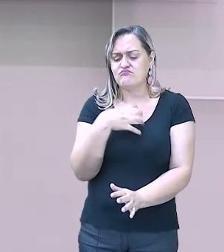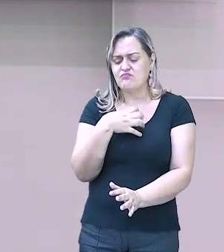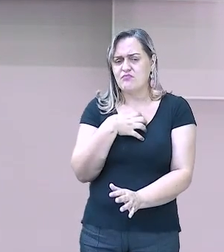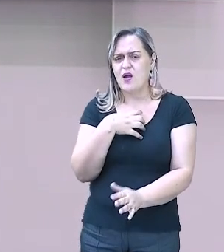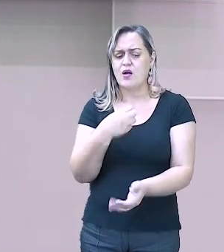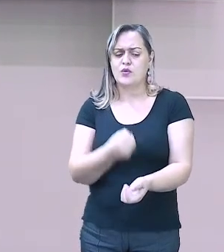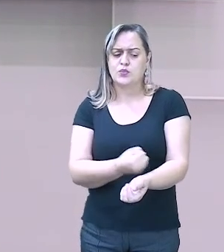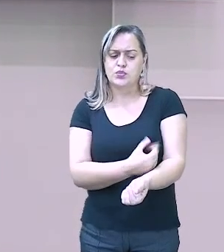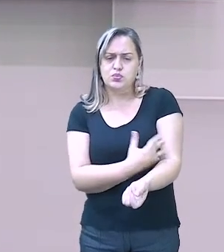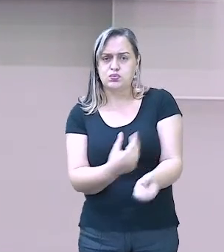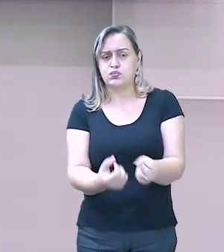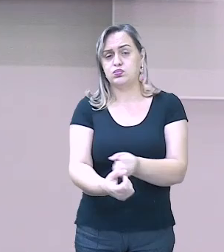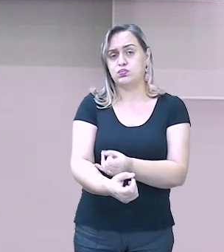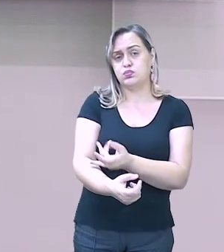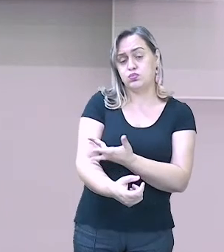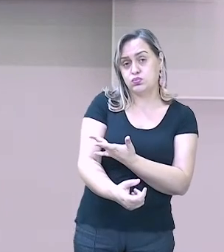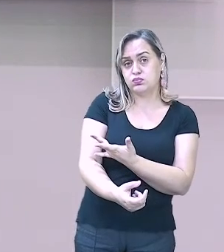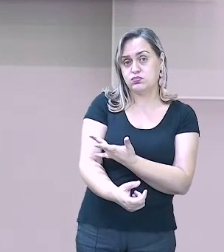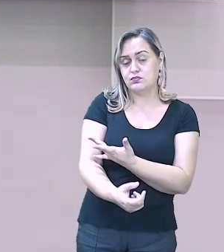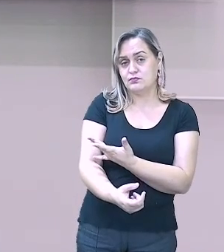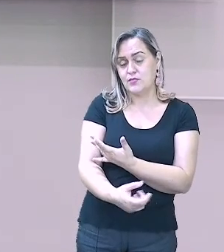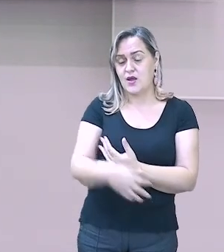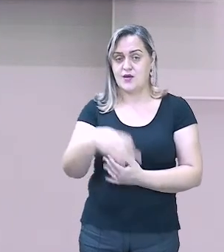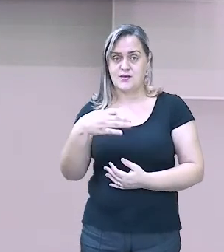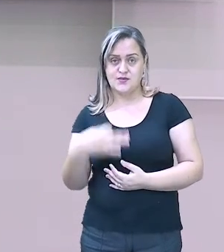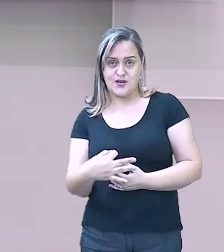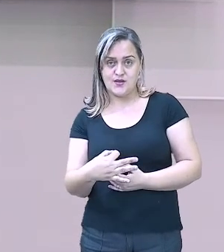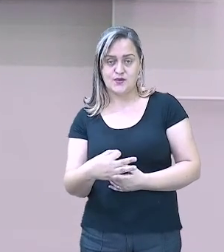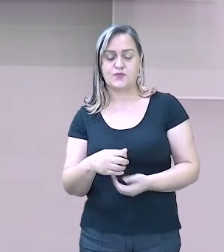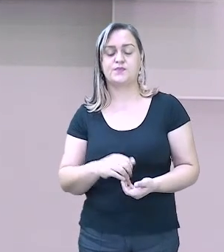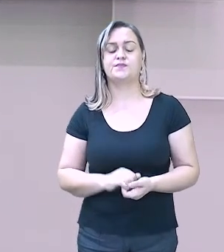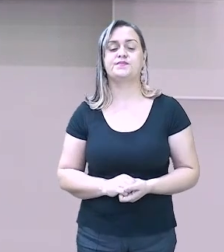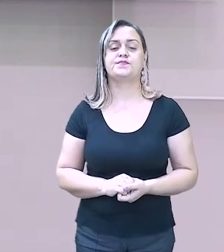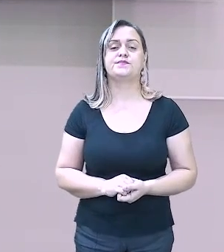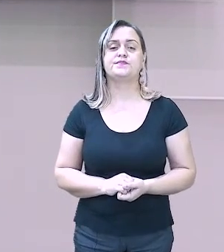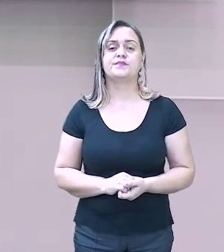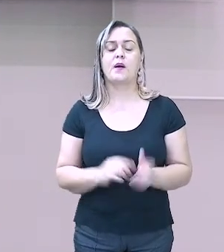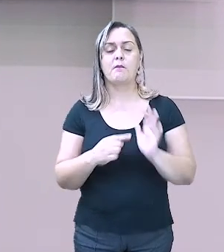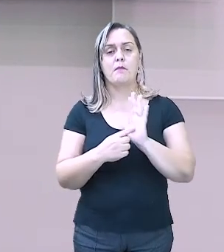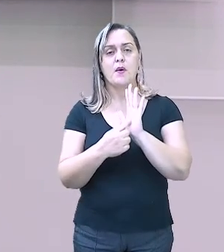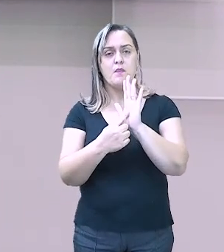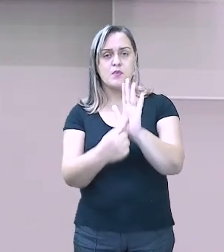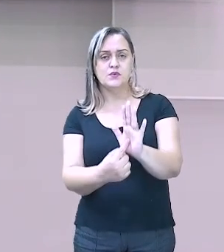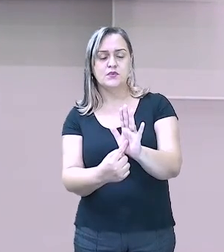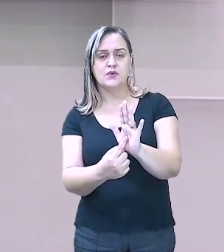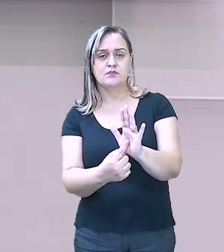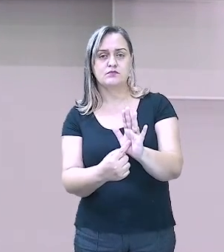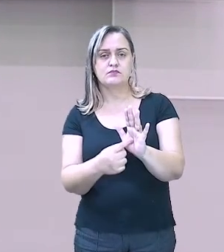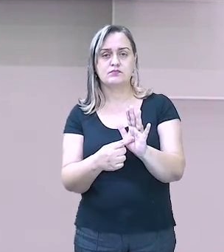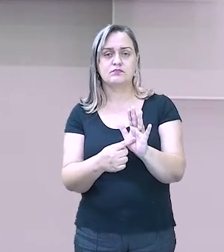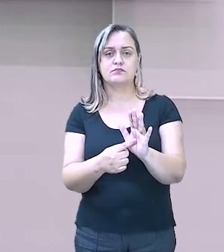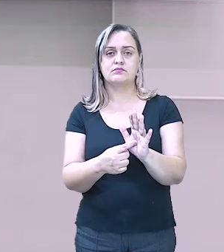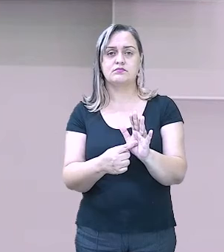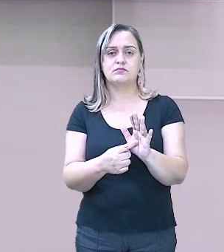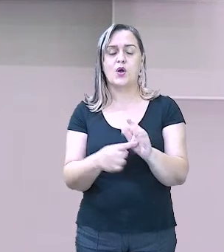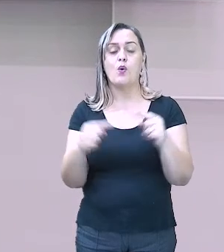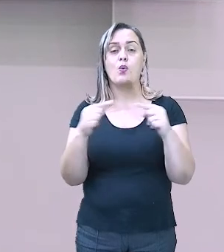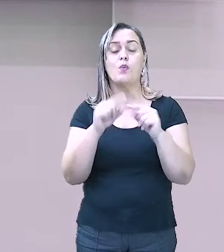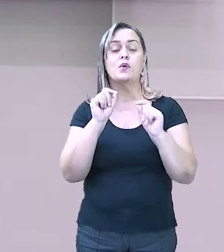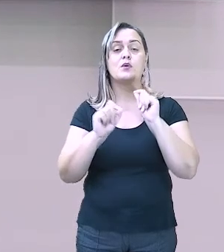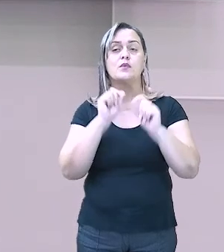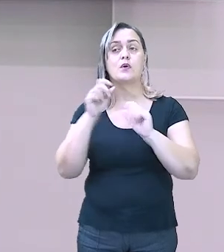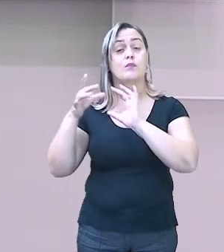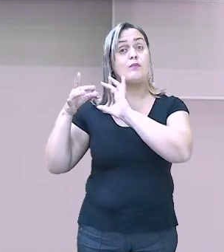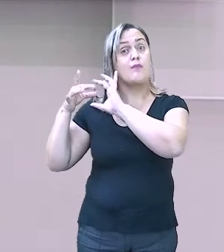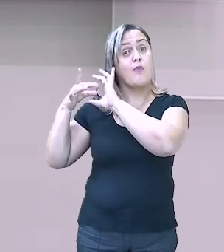de uma forma bem breve, uma emoção, né, e aí determina de acordo com a temática.